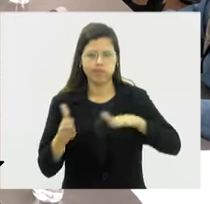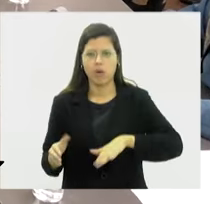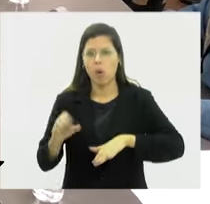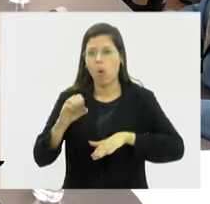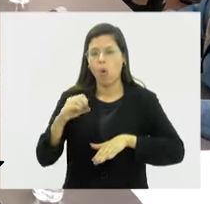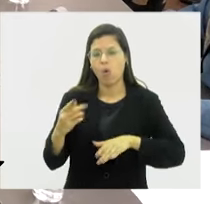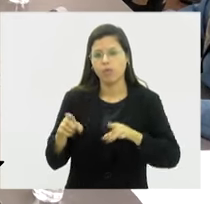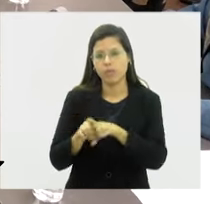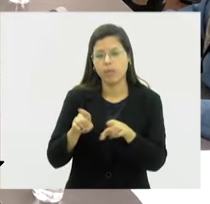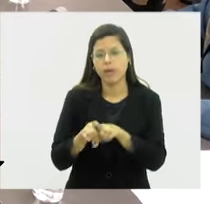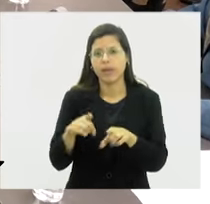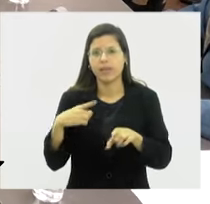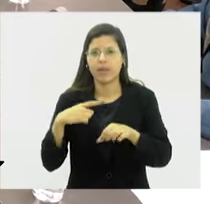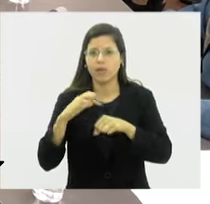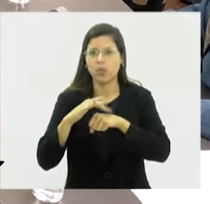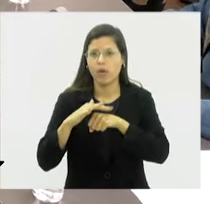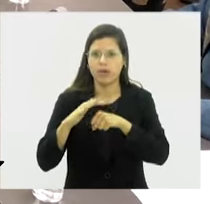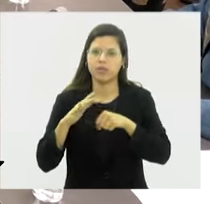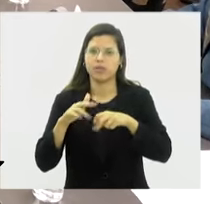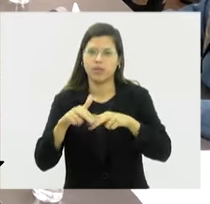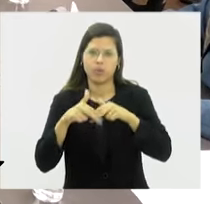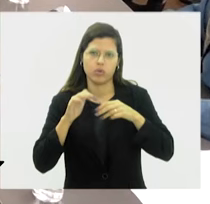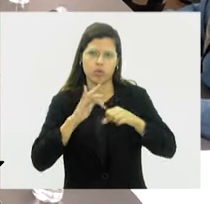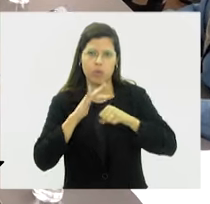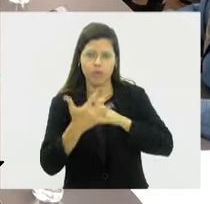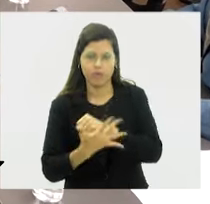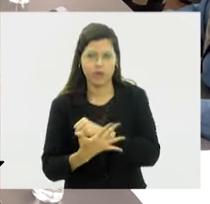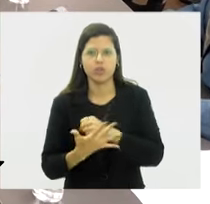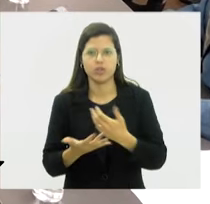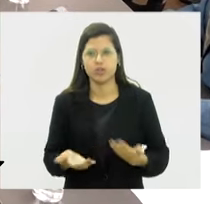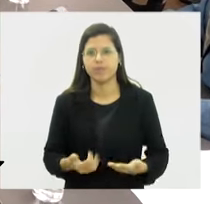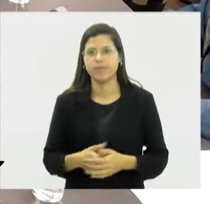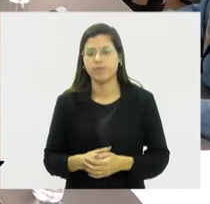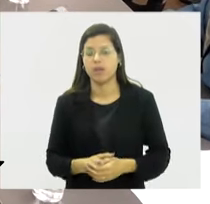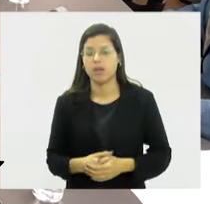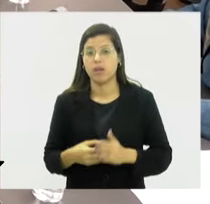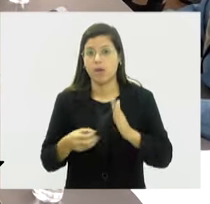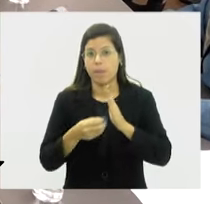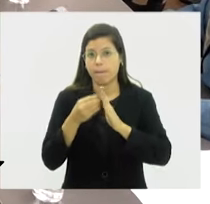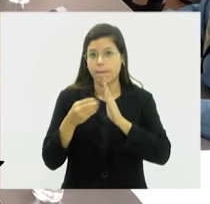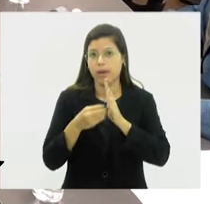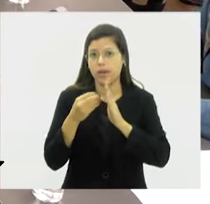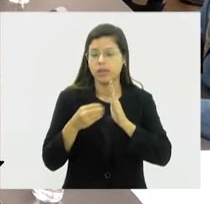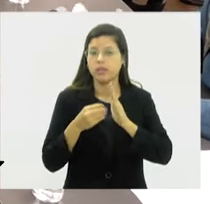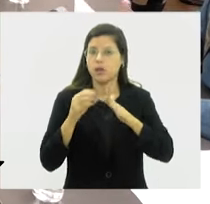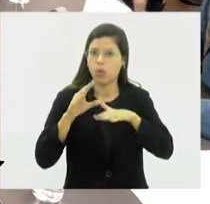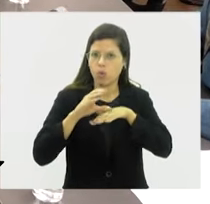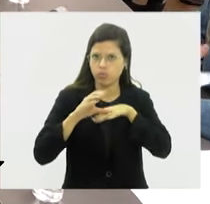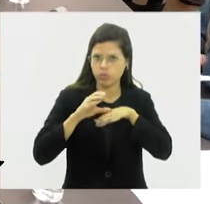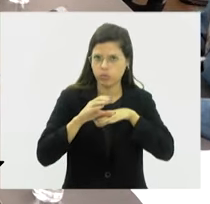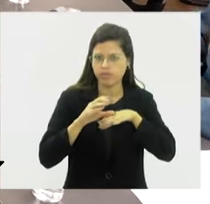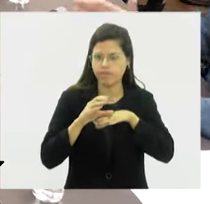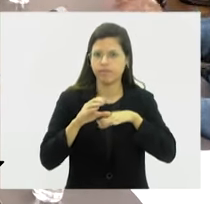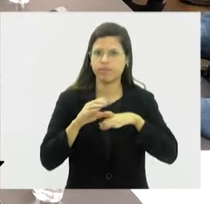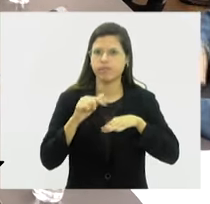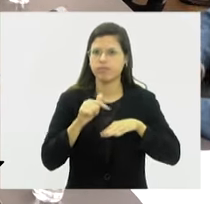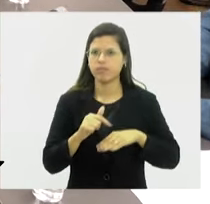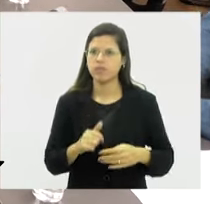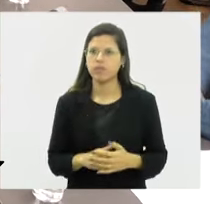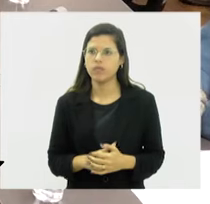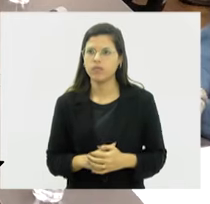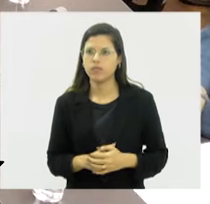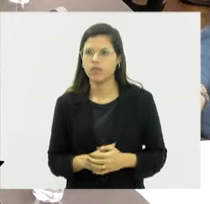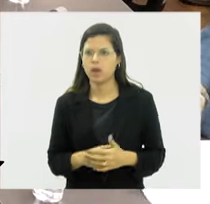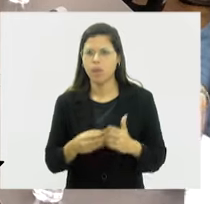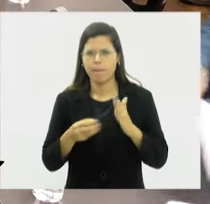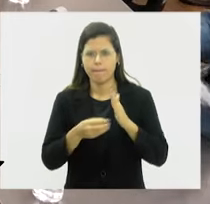permanentes de Covid-19. Na verdade, o parecer é pela inconstitucionalidade. Eu não sei se o parecer é